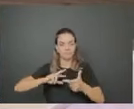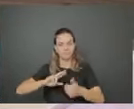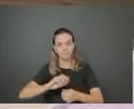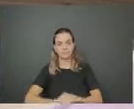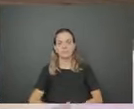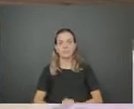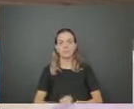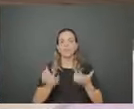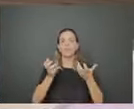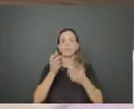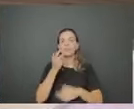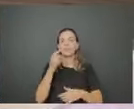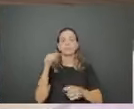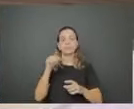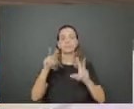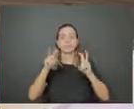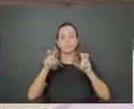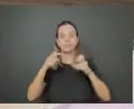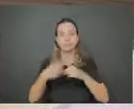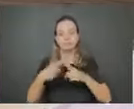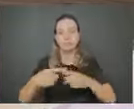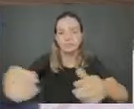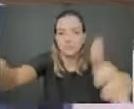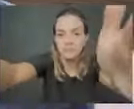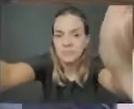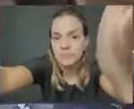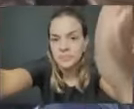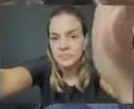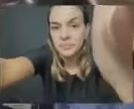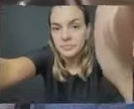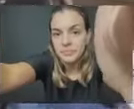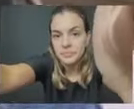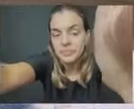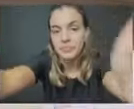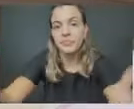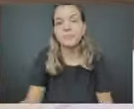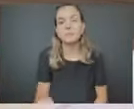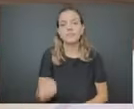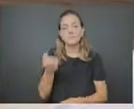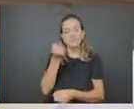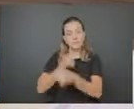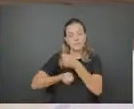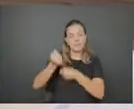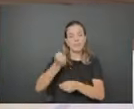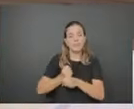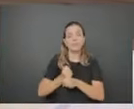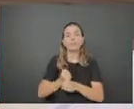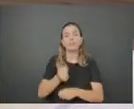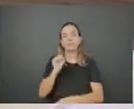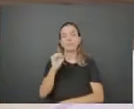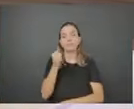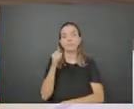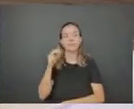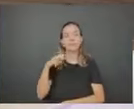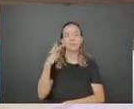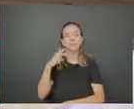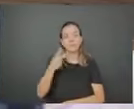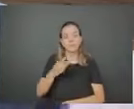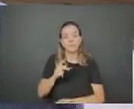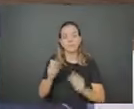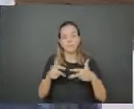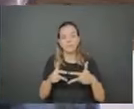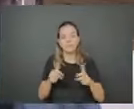porque, no ano passado, em setembro de 2021, as 8 vereadoras desta casa fizeram uma moção de apoio ao movimento Assédio